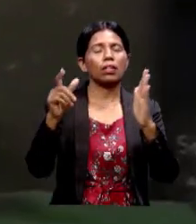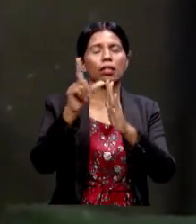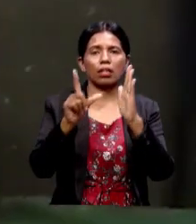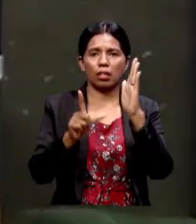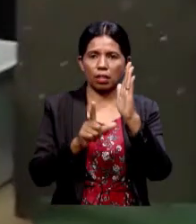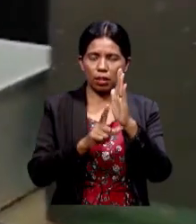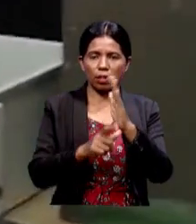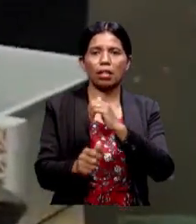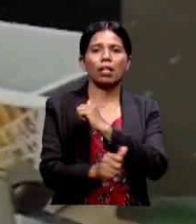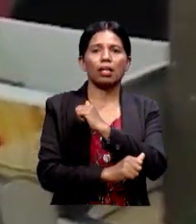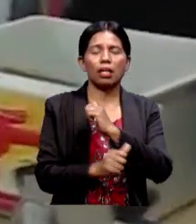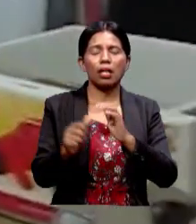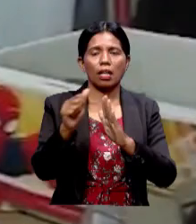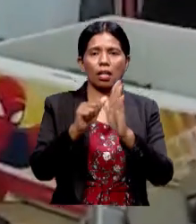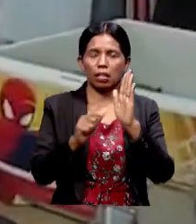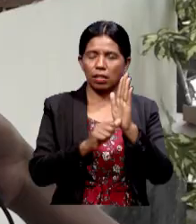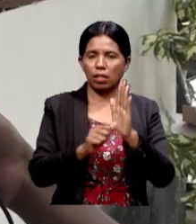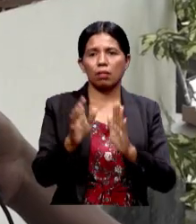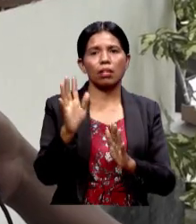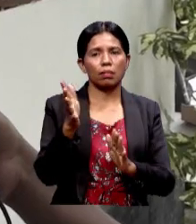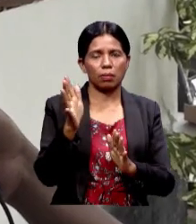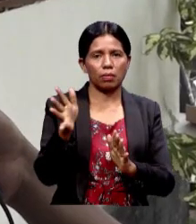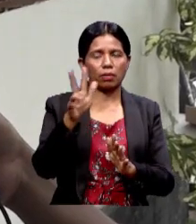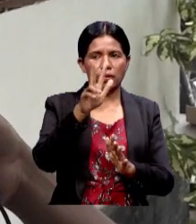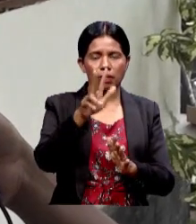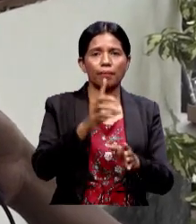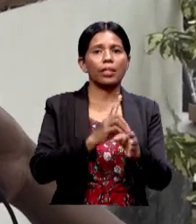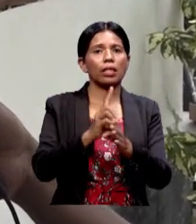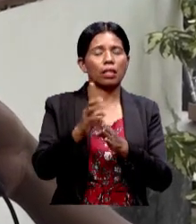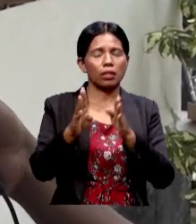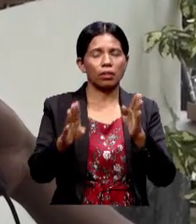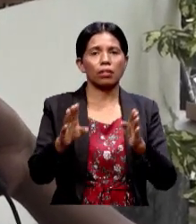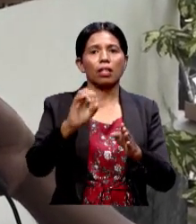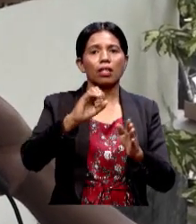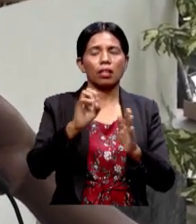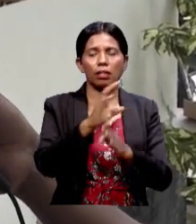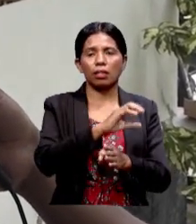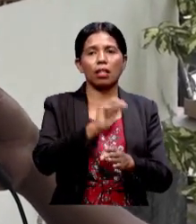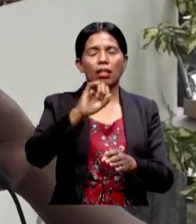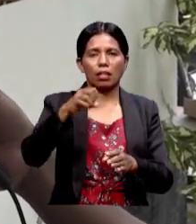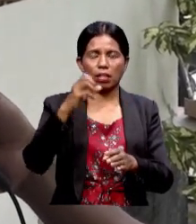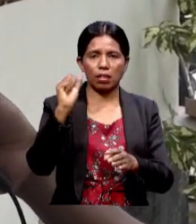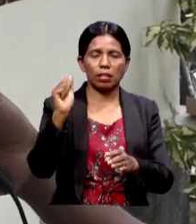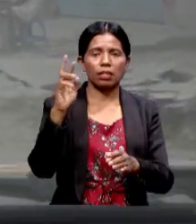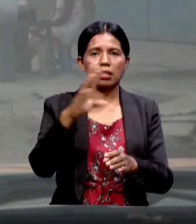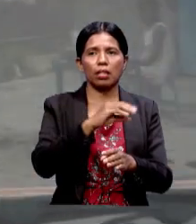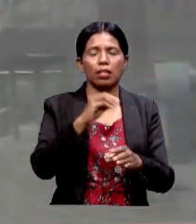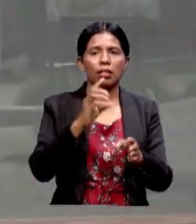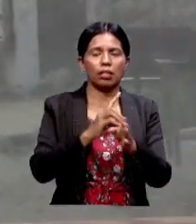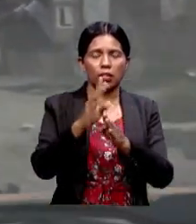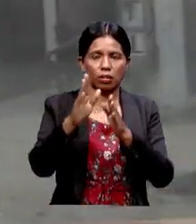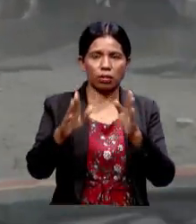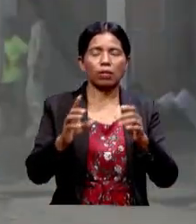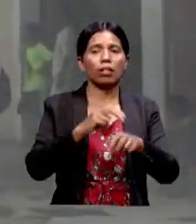Penal, artigo 5901. Diretor Executivo Azar, José Luiz Oliveira, lamenta o Diretor Nacional